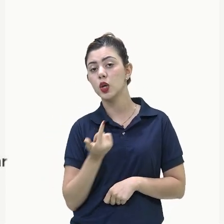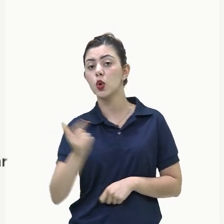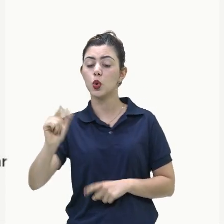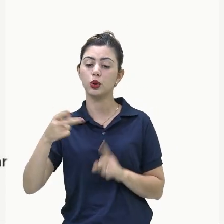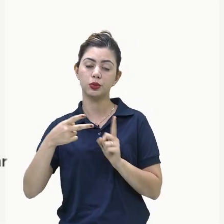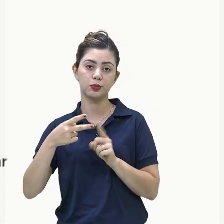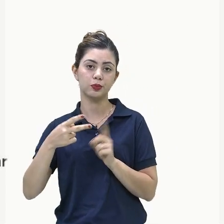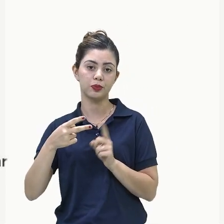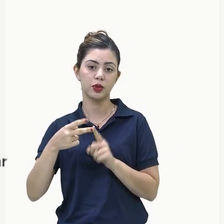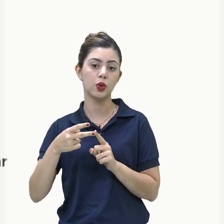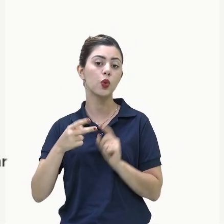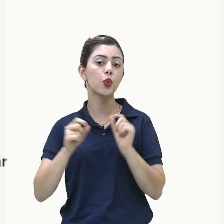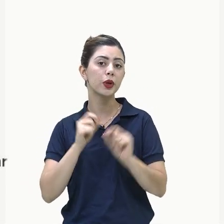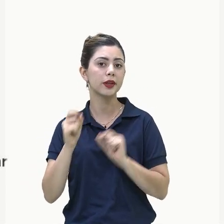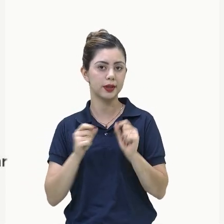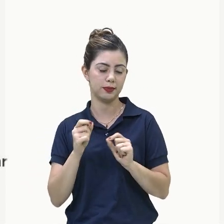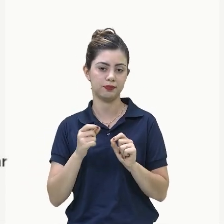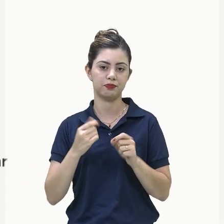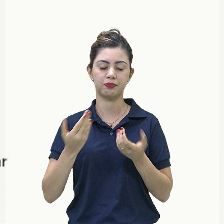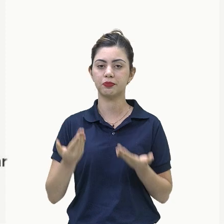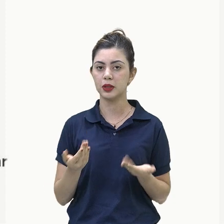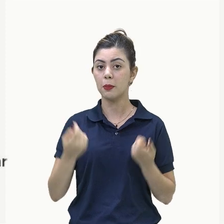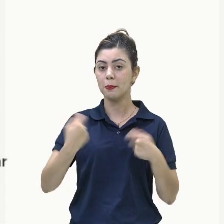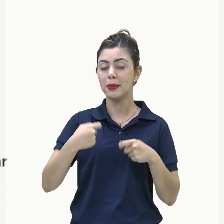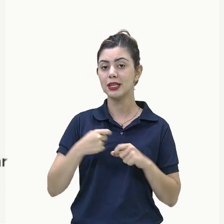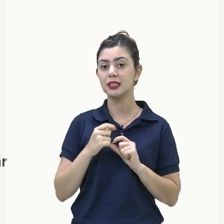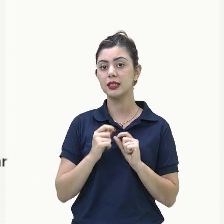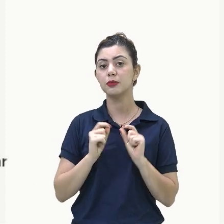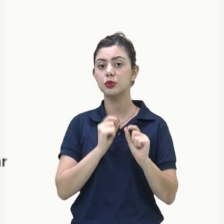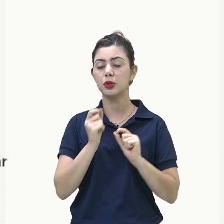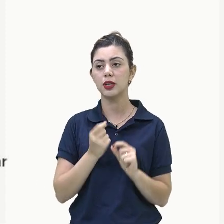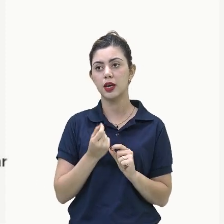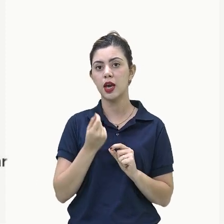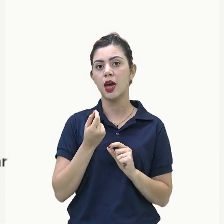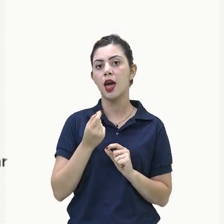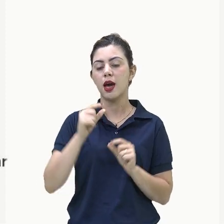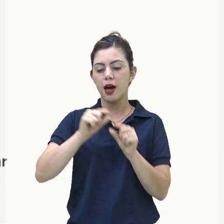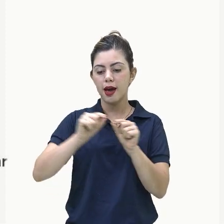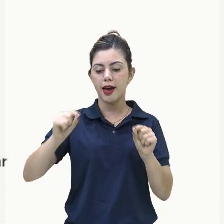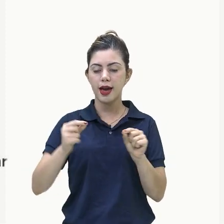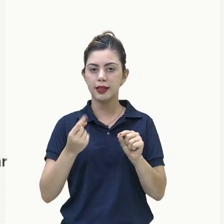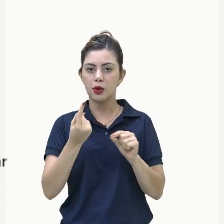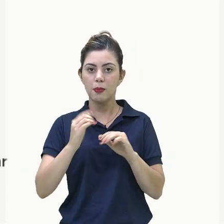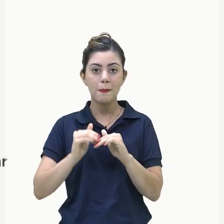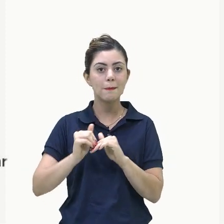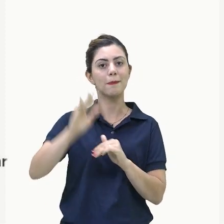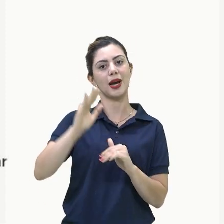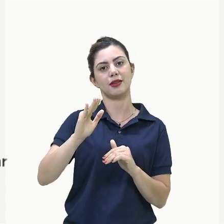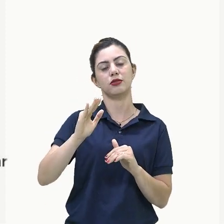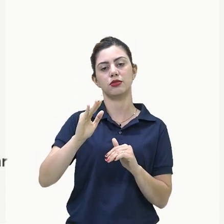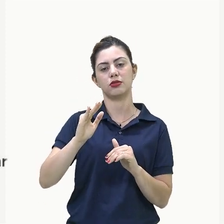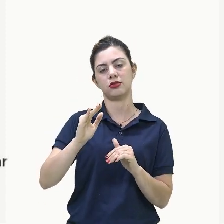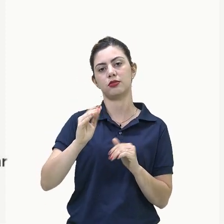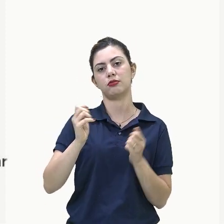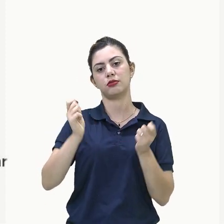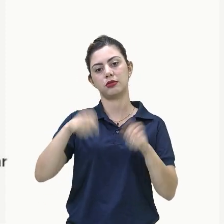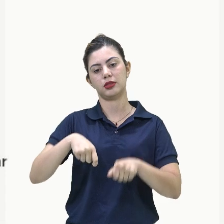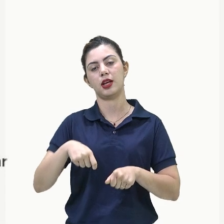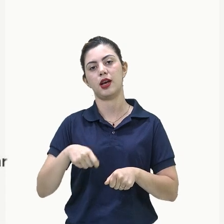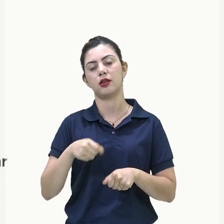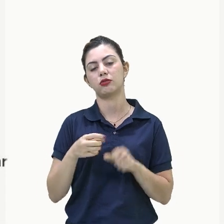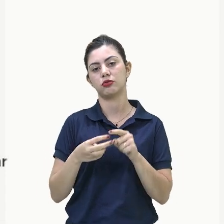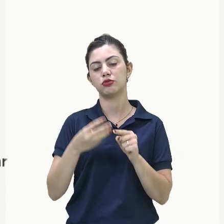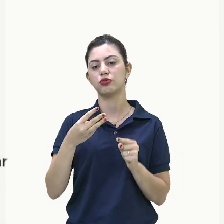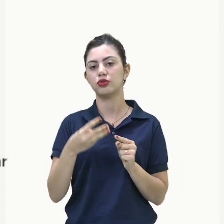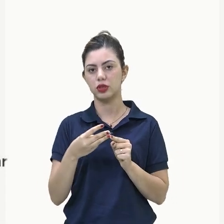são colineares, né? Ou seja, eu vou precisar de mais de uma reta para contemplar os 3 pontos. Então,